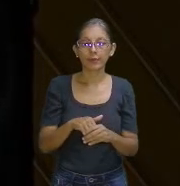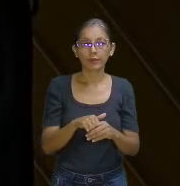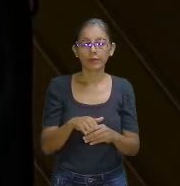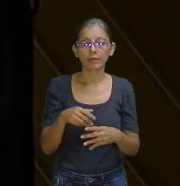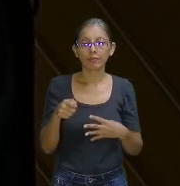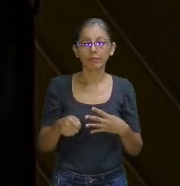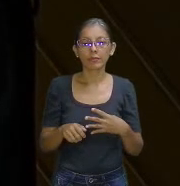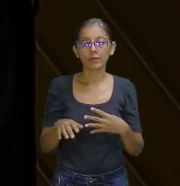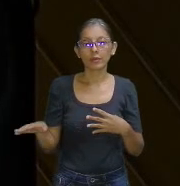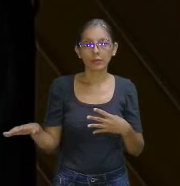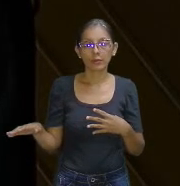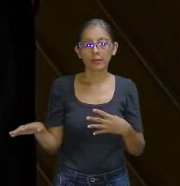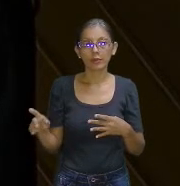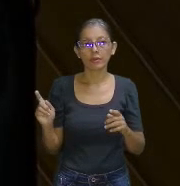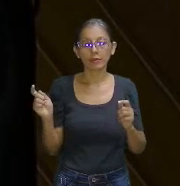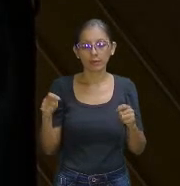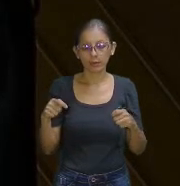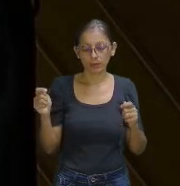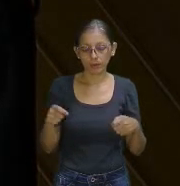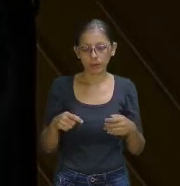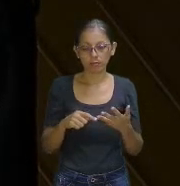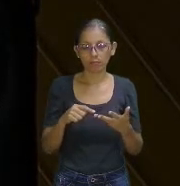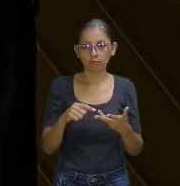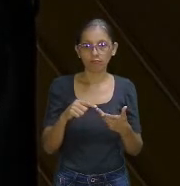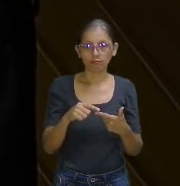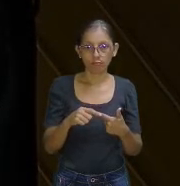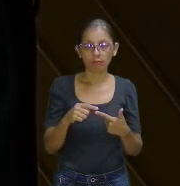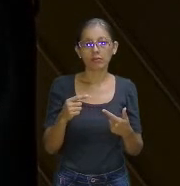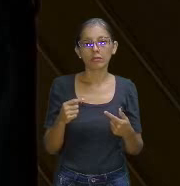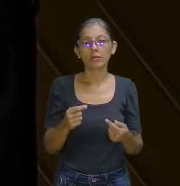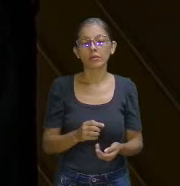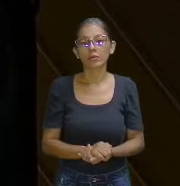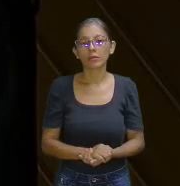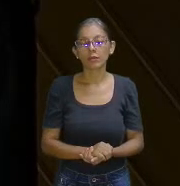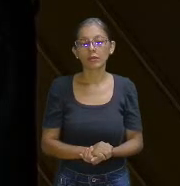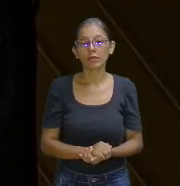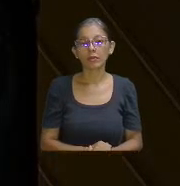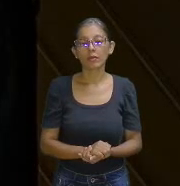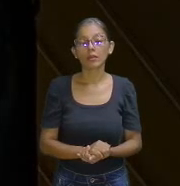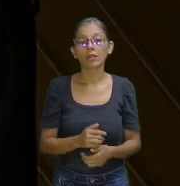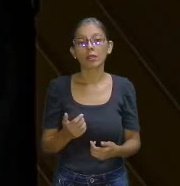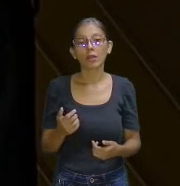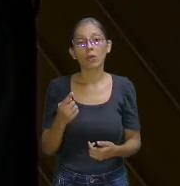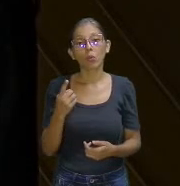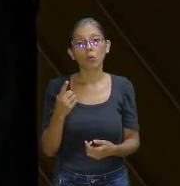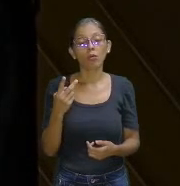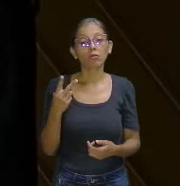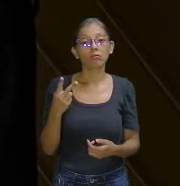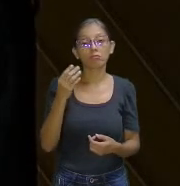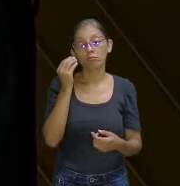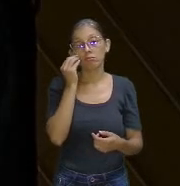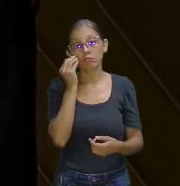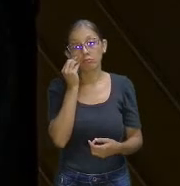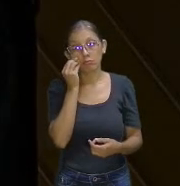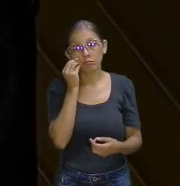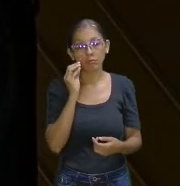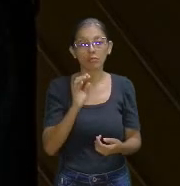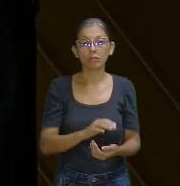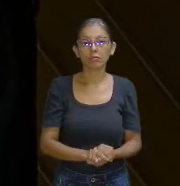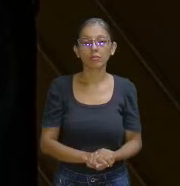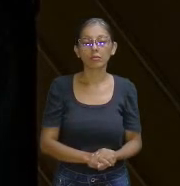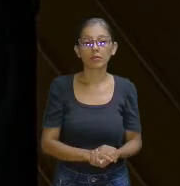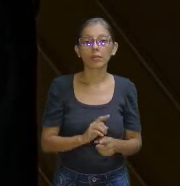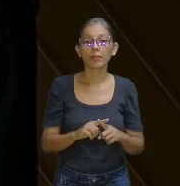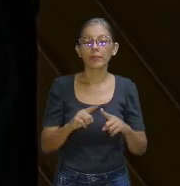jurisprudência eleitoral admita, em determinadas hipóteses, a configuração do ilícito com base em um ou poucos elementos típicos, isso não